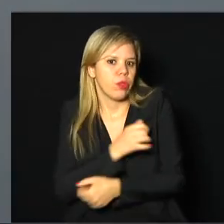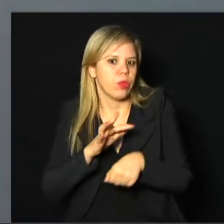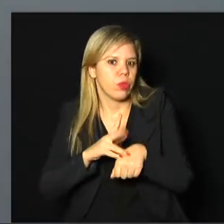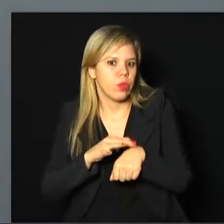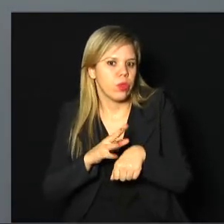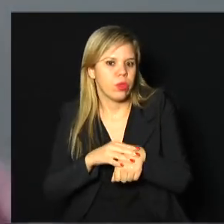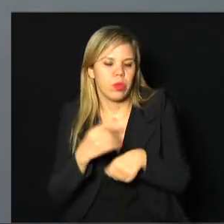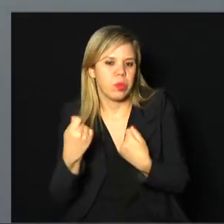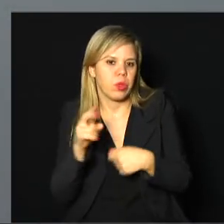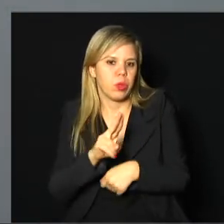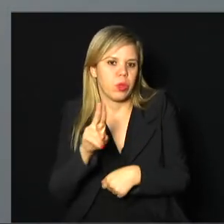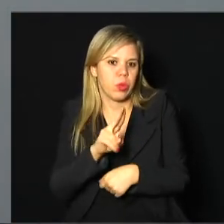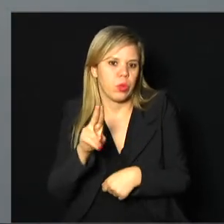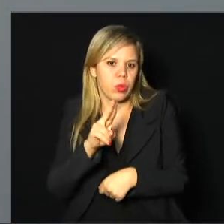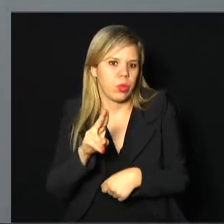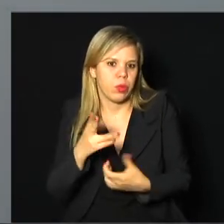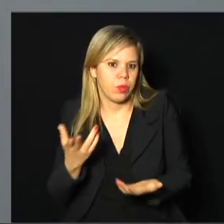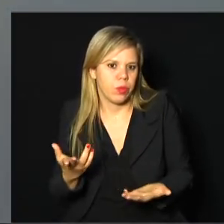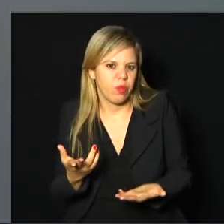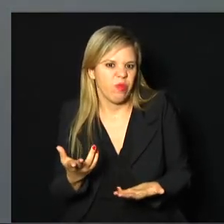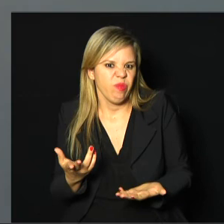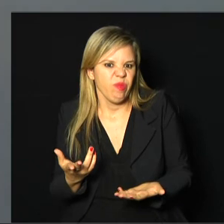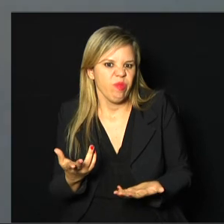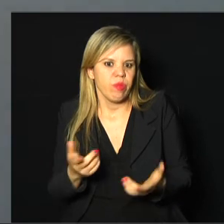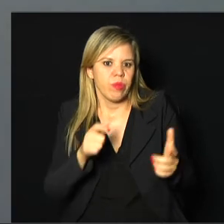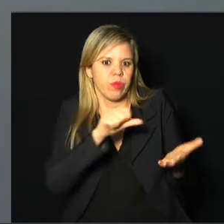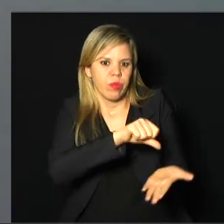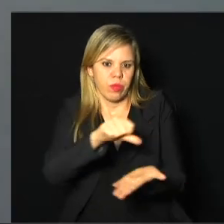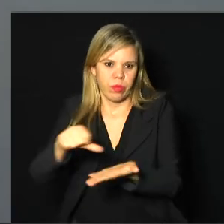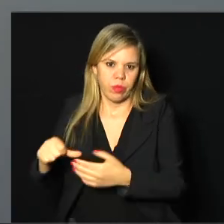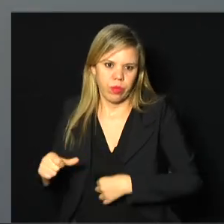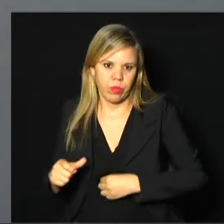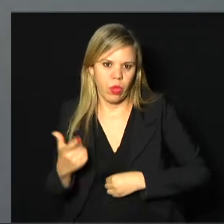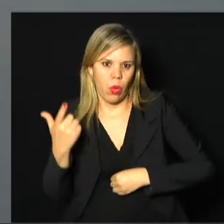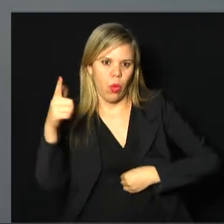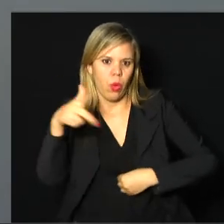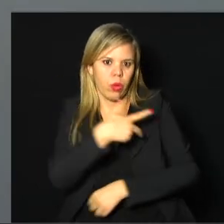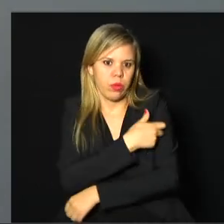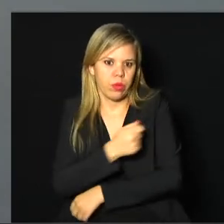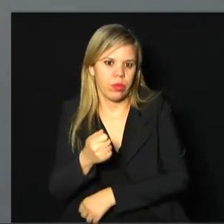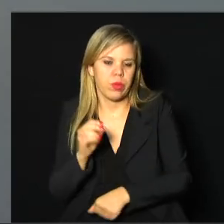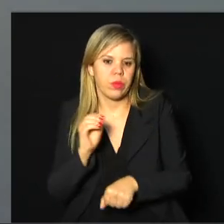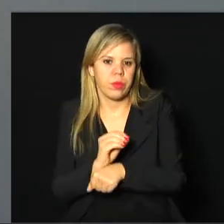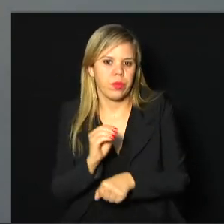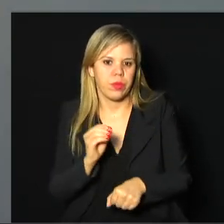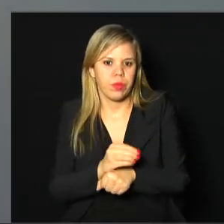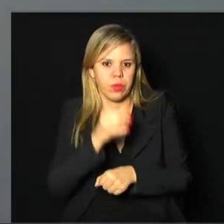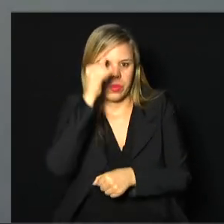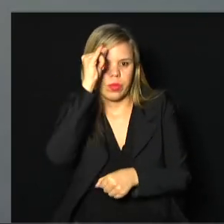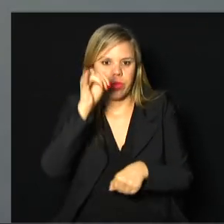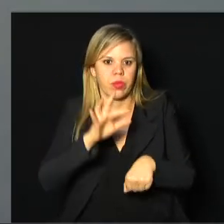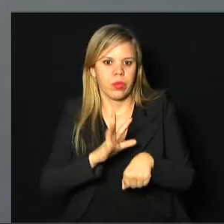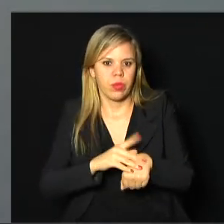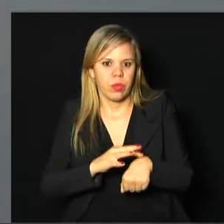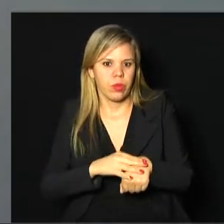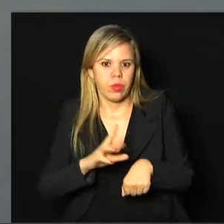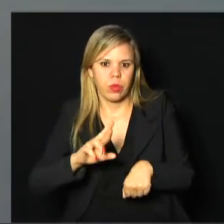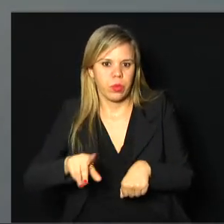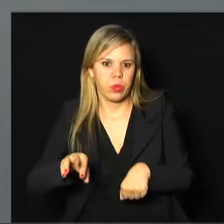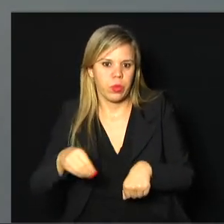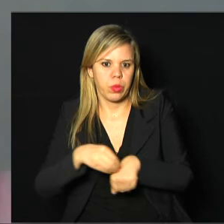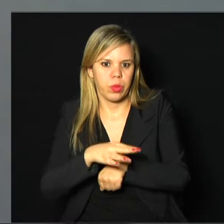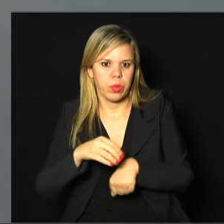a doença deixa de existir naquela região. E tem outras vacinas que nos protegem contra doenças que não